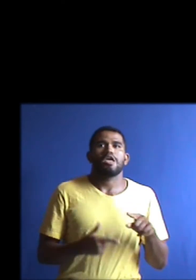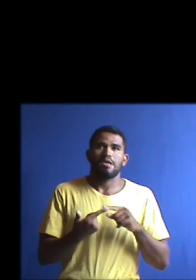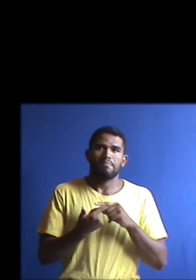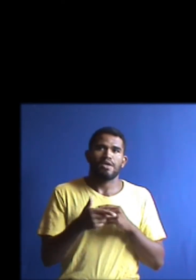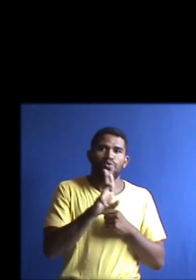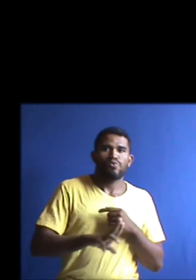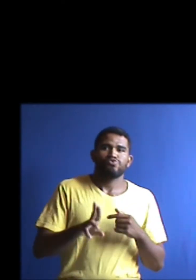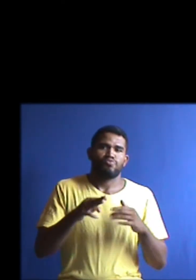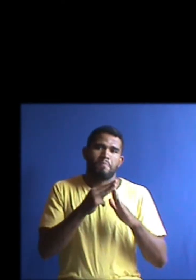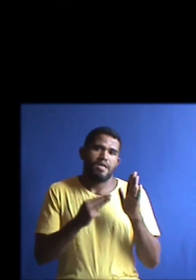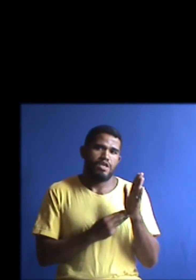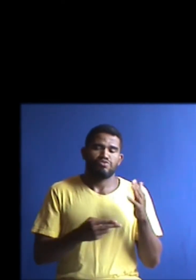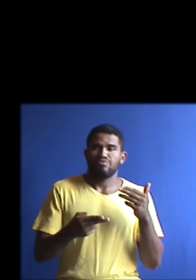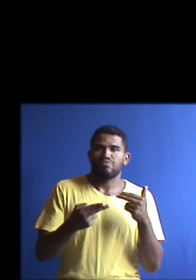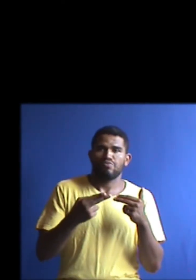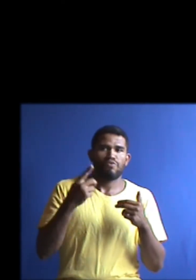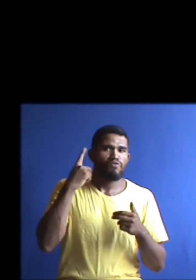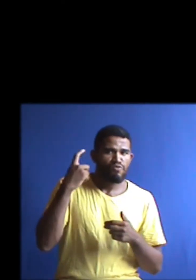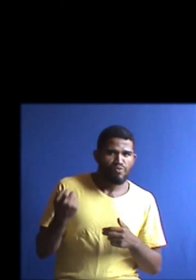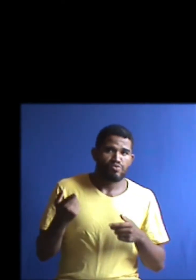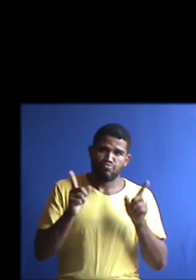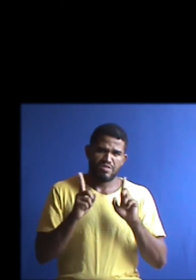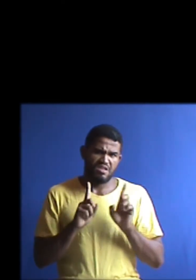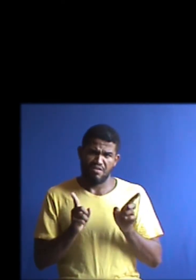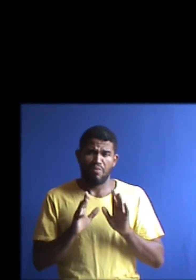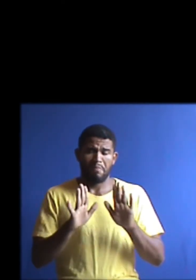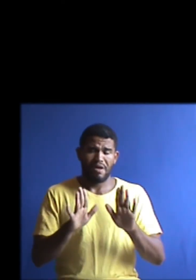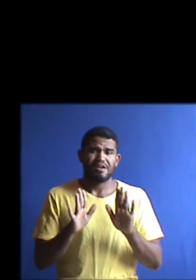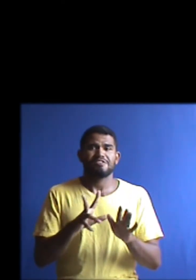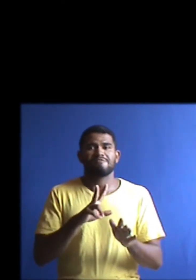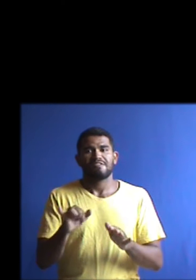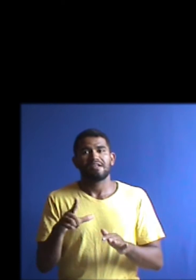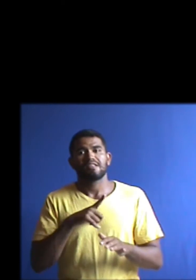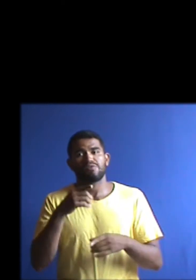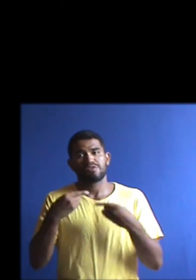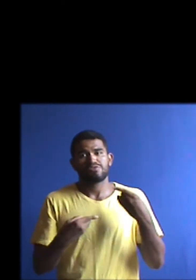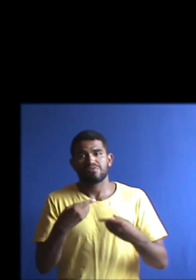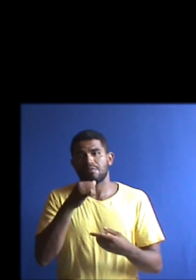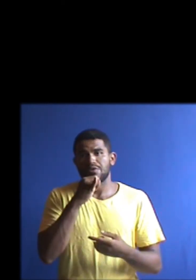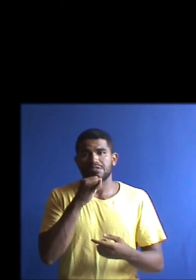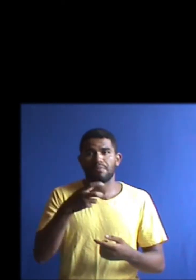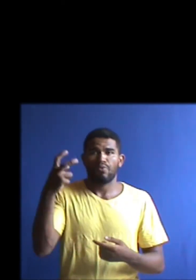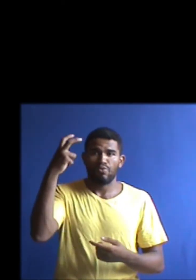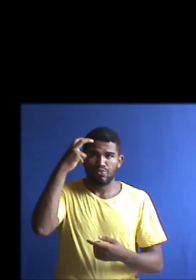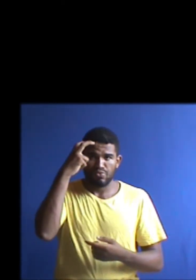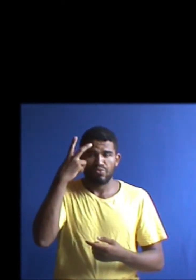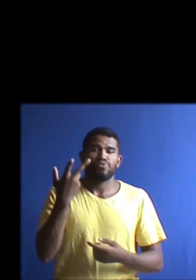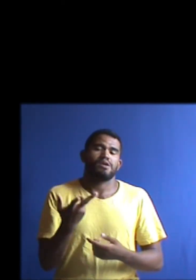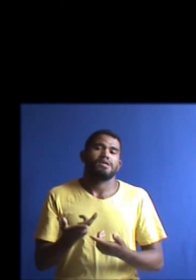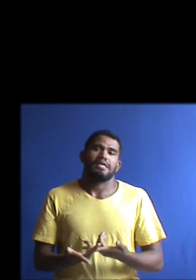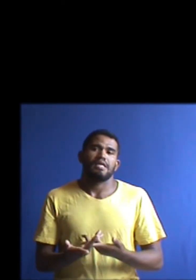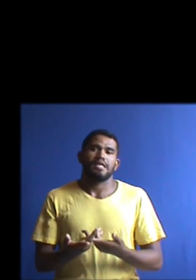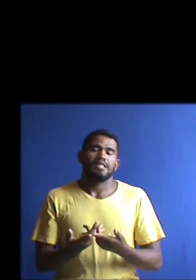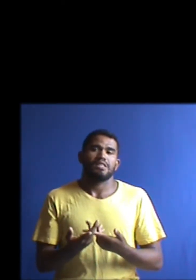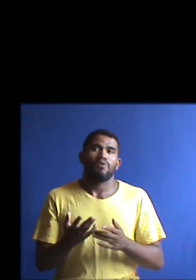utilize o método fônico, mas aí ele faz uma discussão, por exemplo, cultural e bicultural.